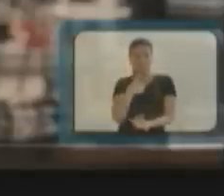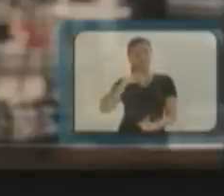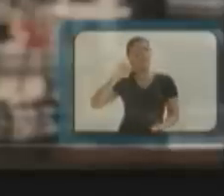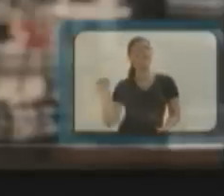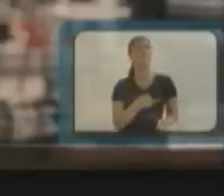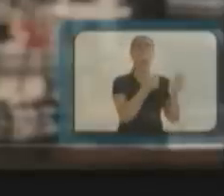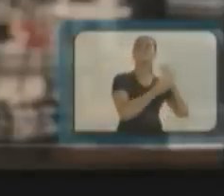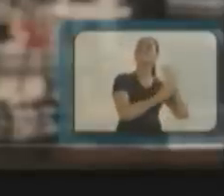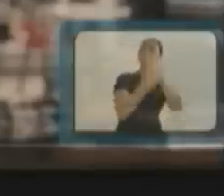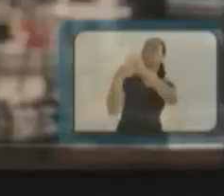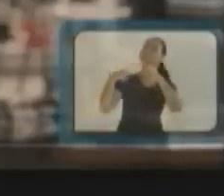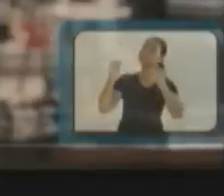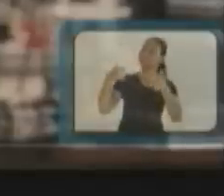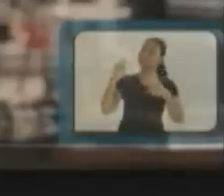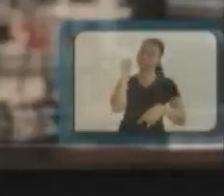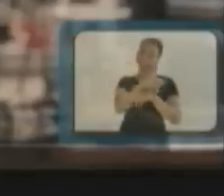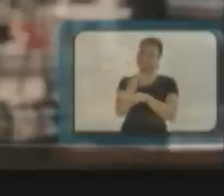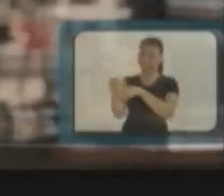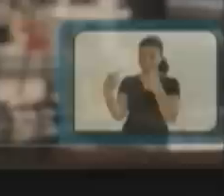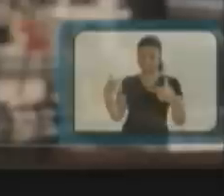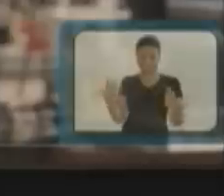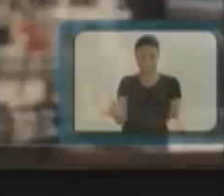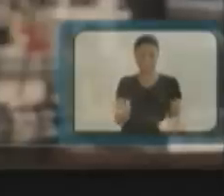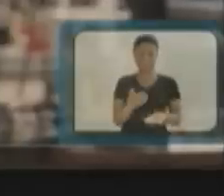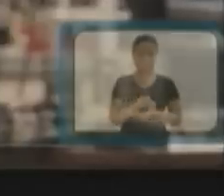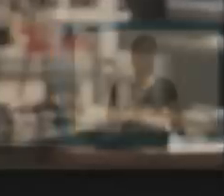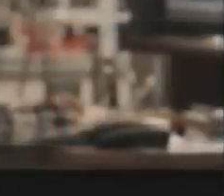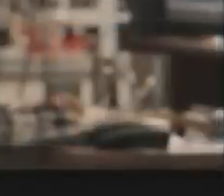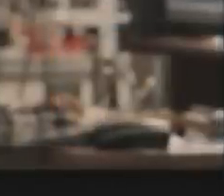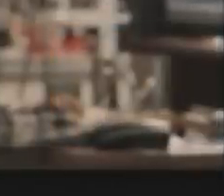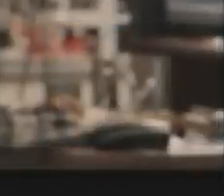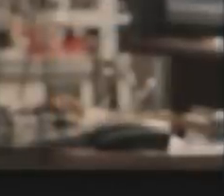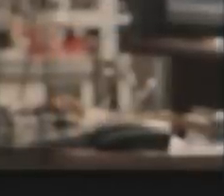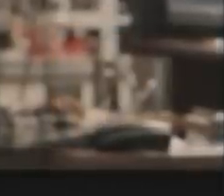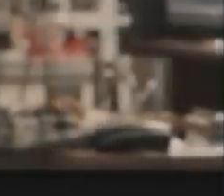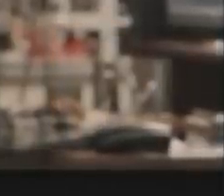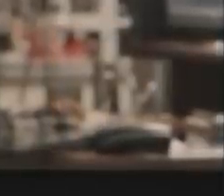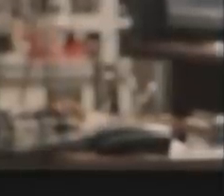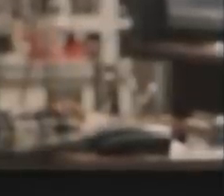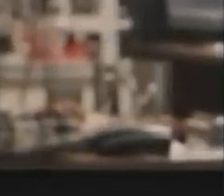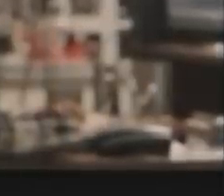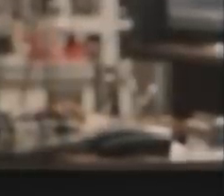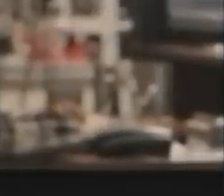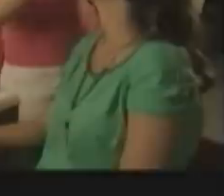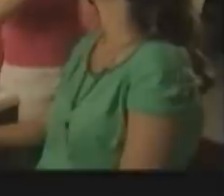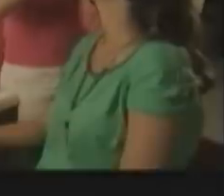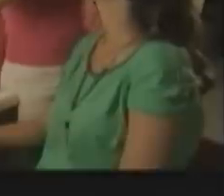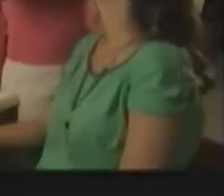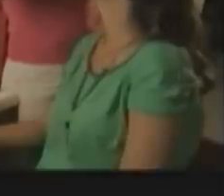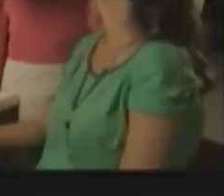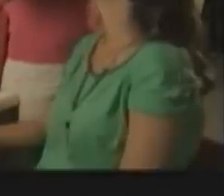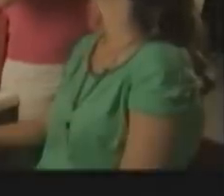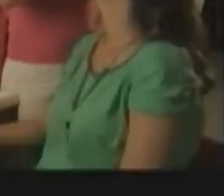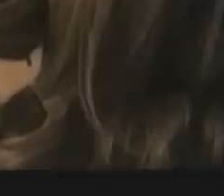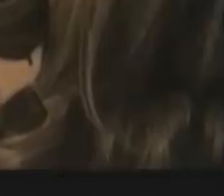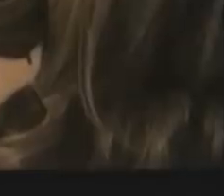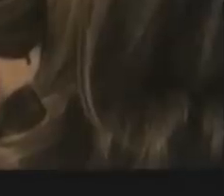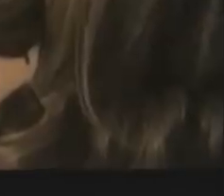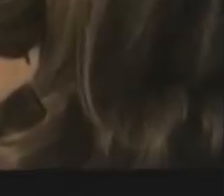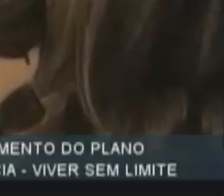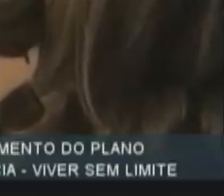como eu teriam oportunidade de mostrar a cara dentro do mercado de trabalho?